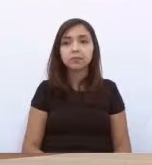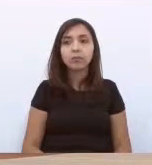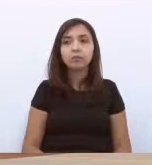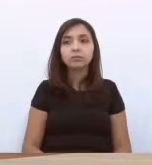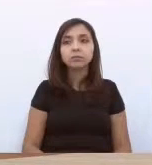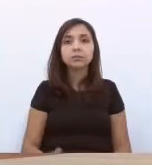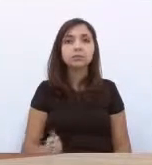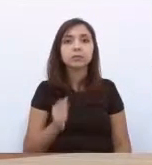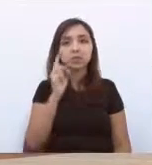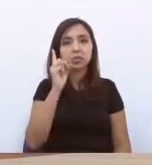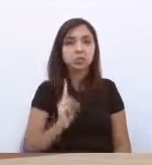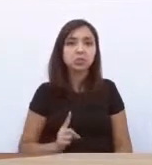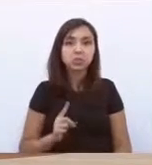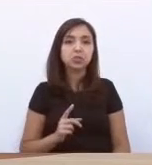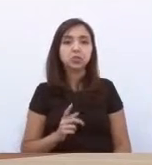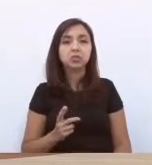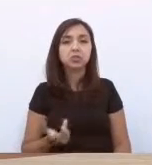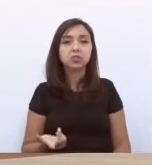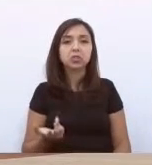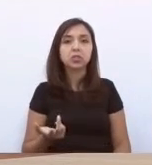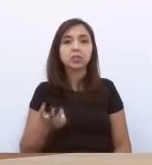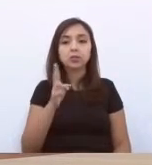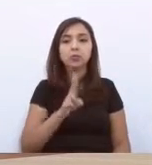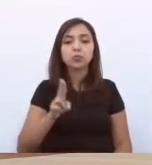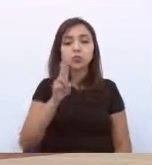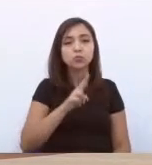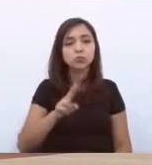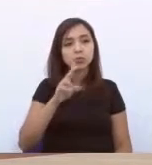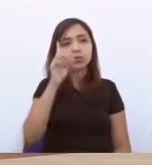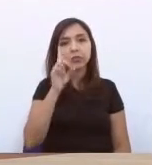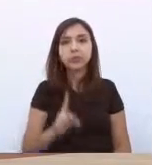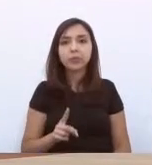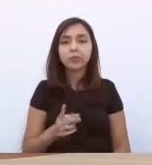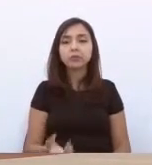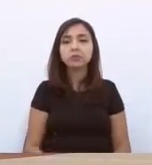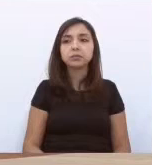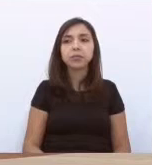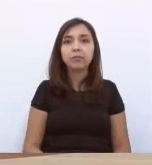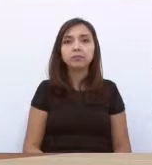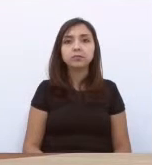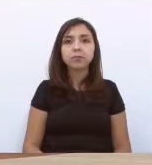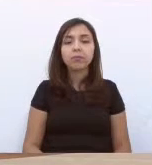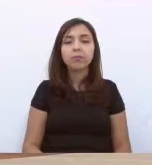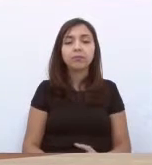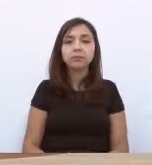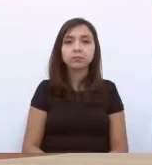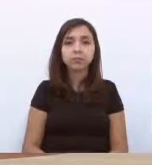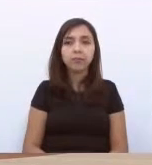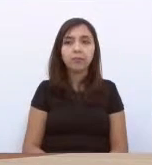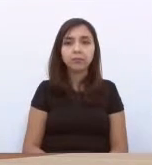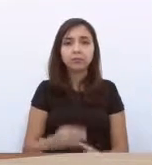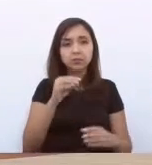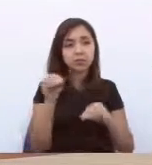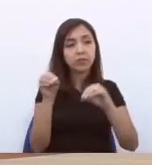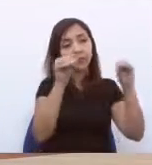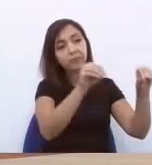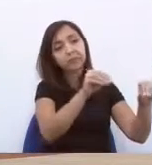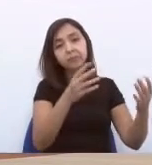Que não dá direito nem o usuário deficiente, vereador Rogério, a se